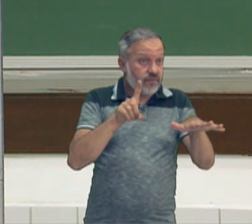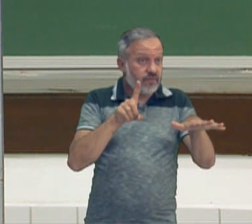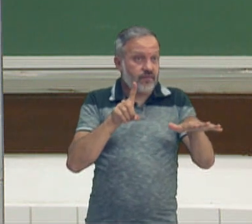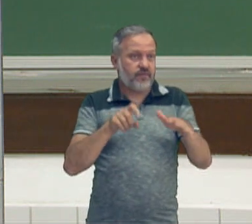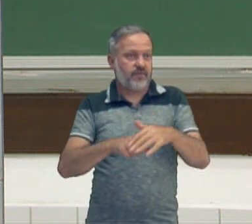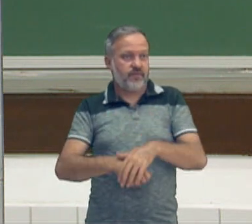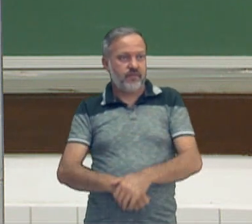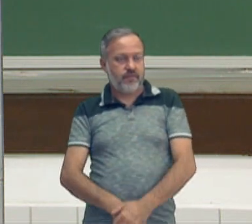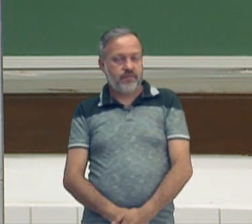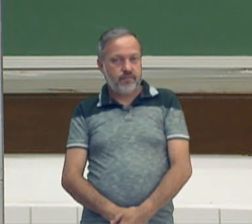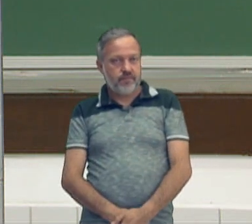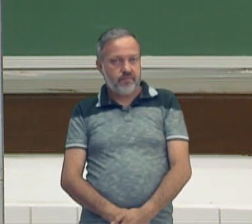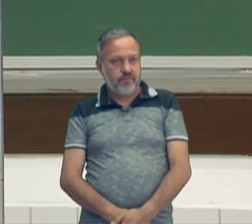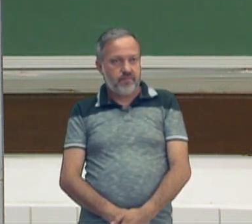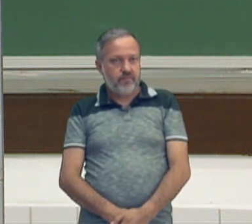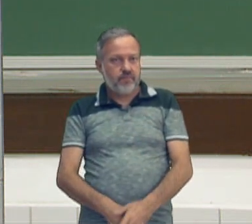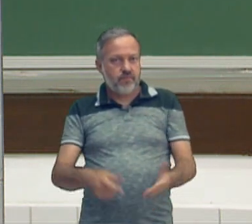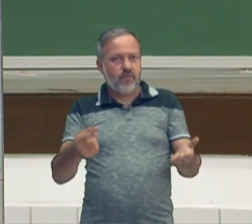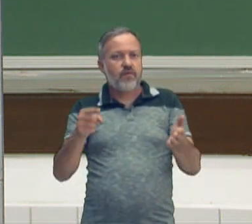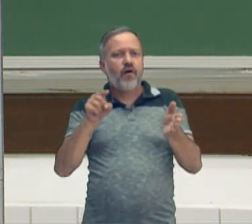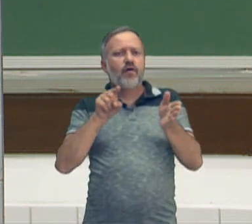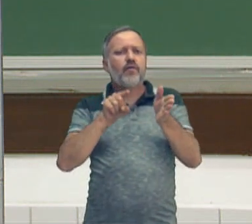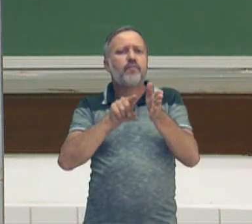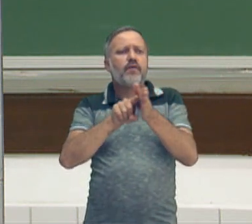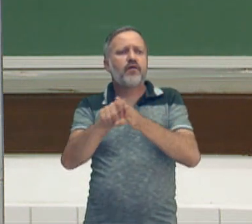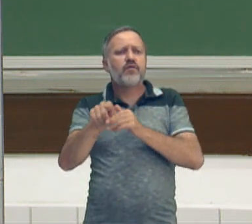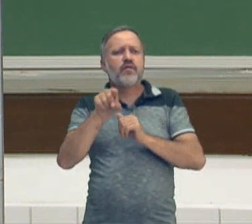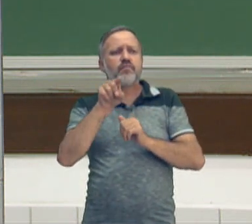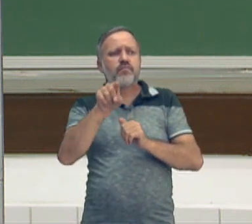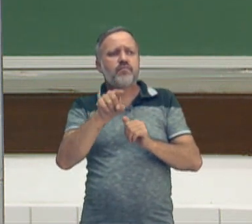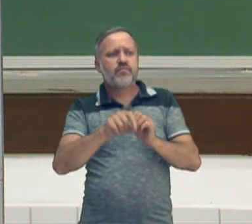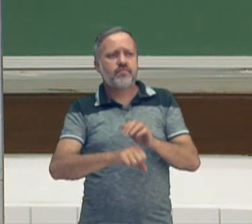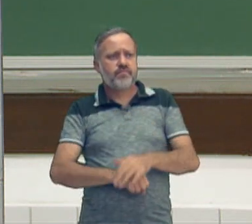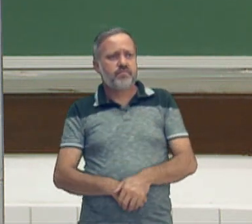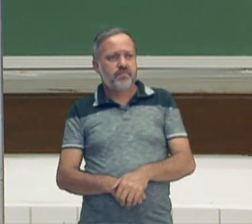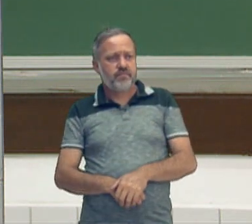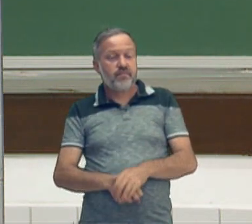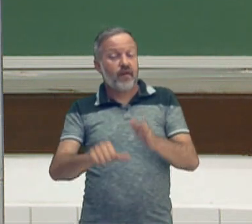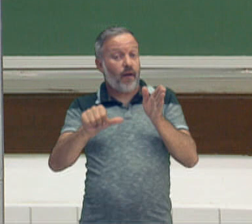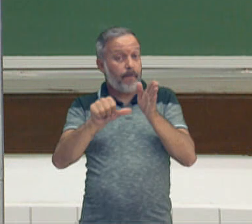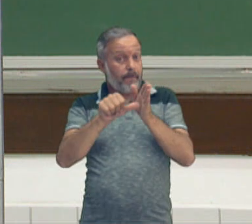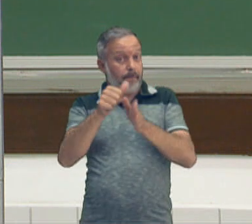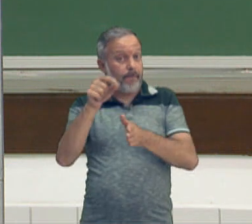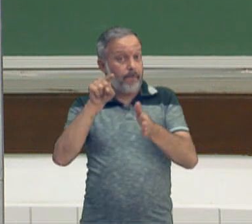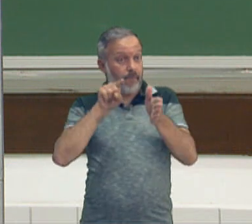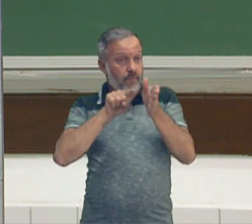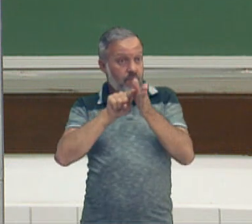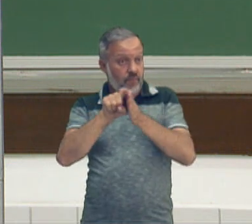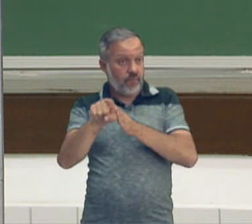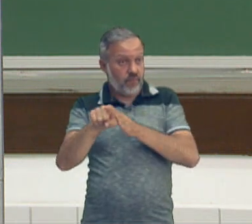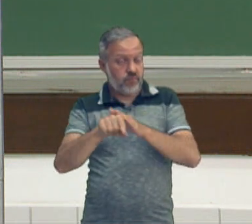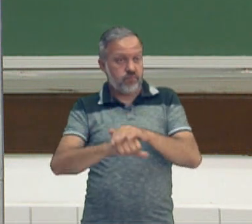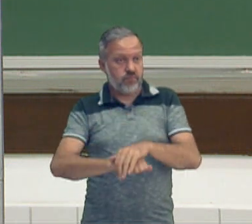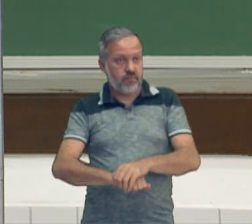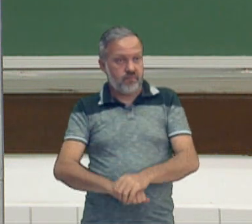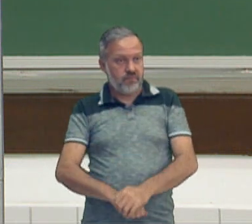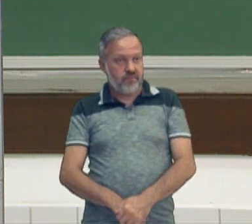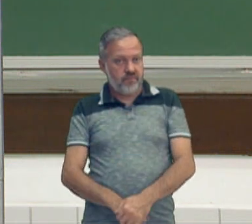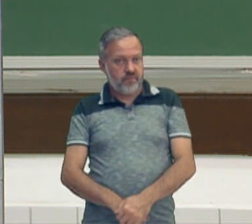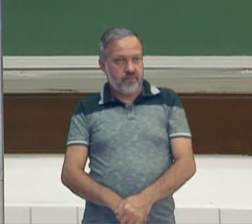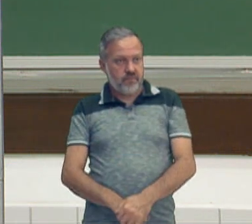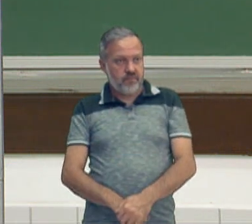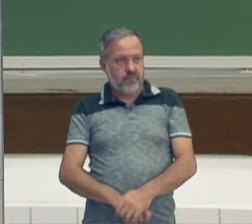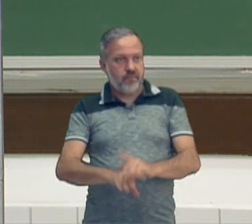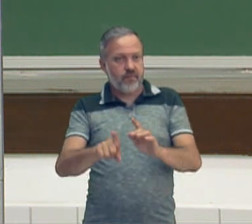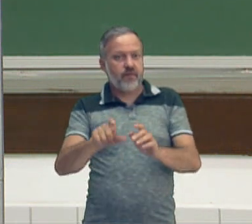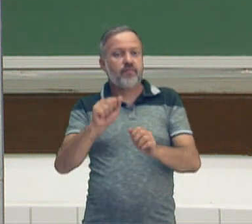Ok? E aí eu vou deixar essa perguntinha para vocês. Olha lá, ó, o nosso primeiro quiz. Para isso eu vou dar um tempinho para que